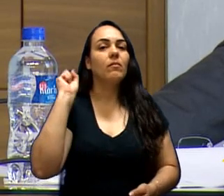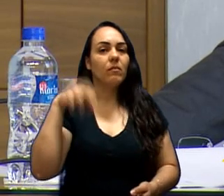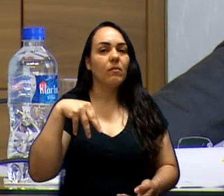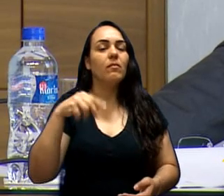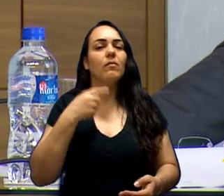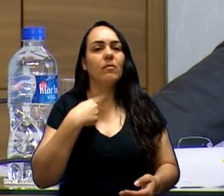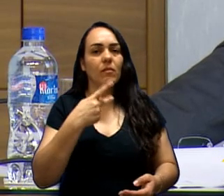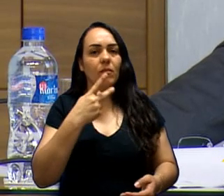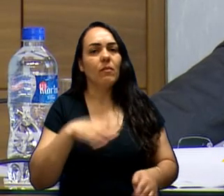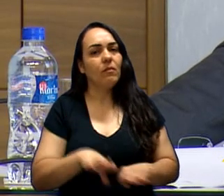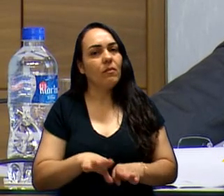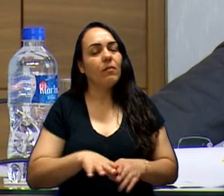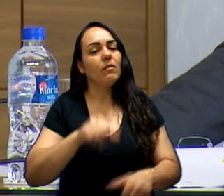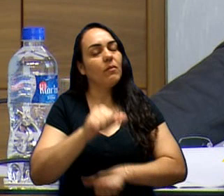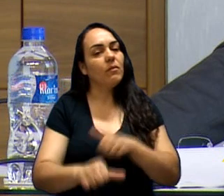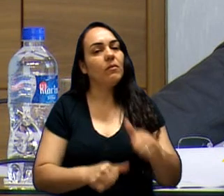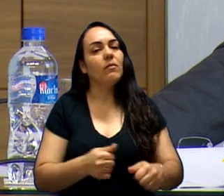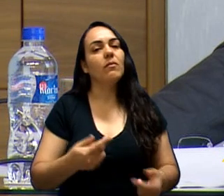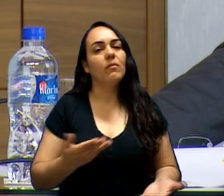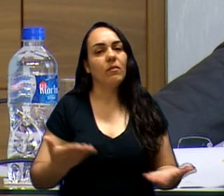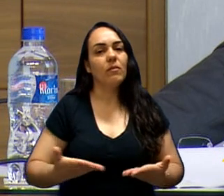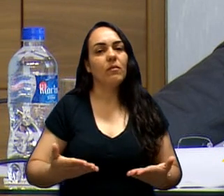Estou retratando meu voto, vereador.